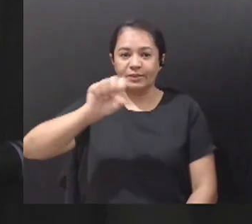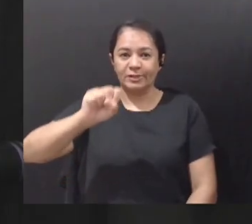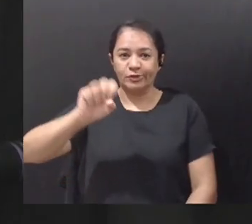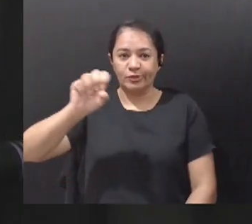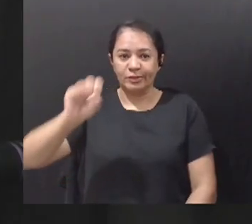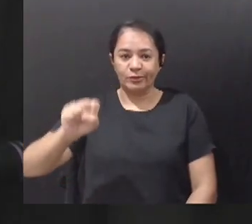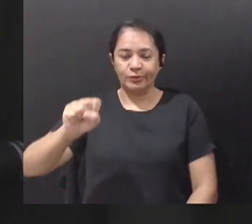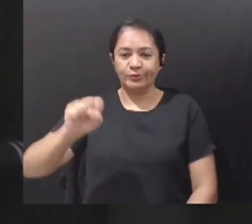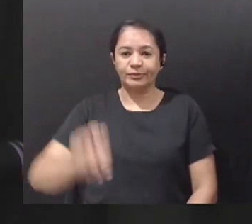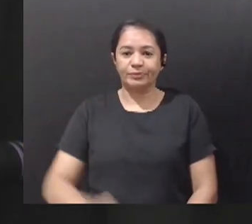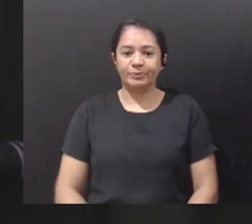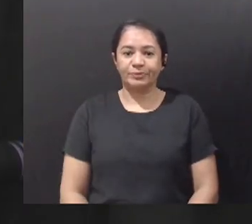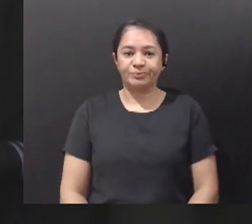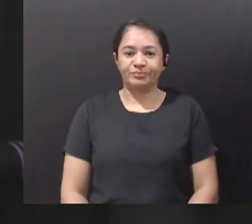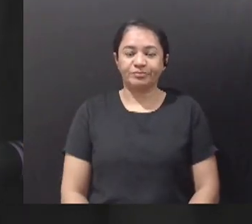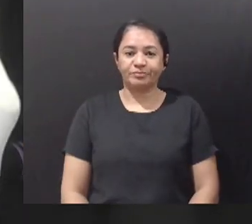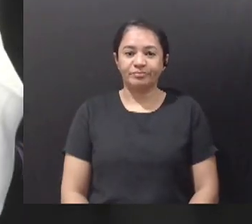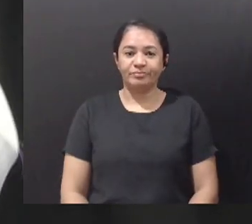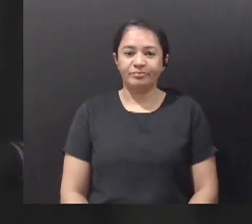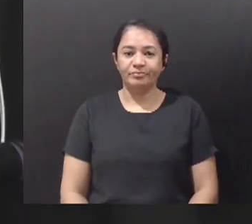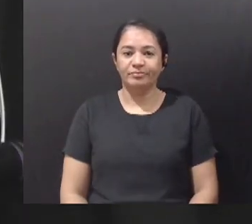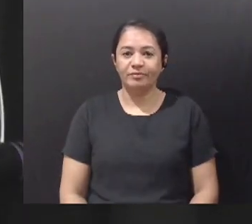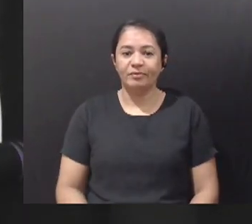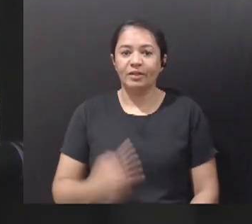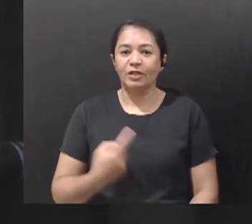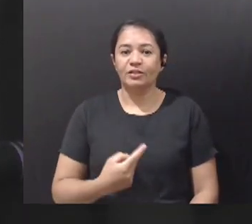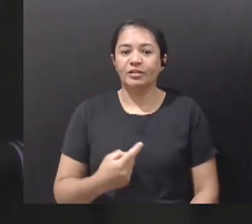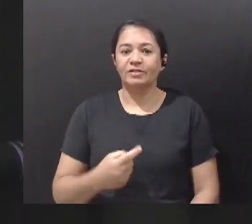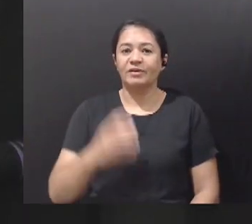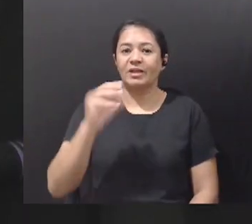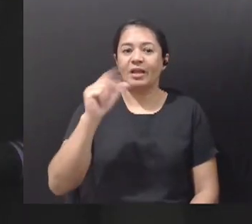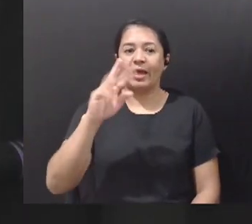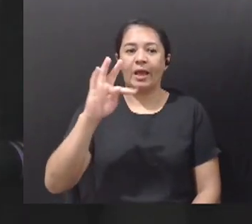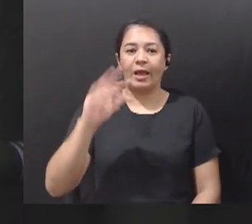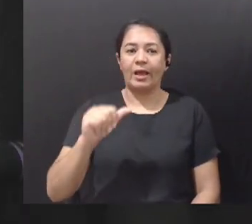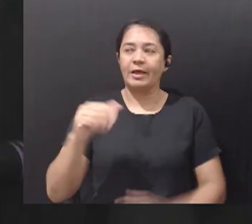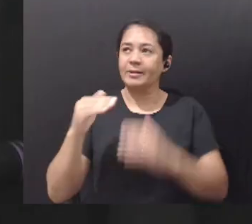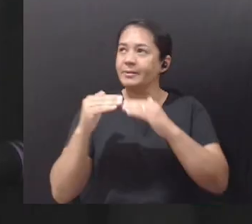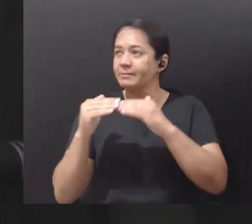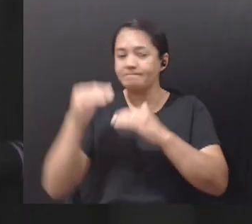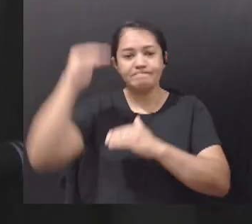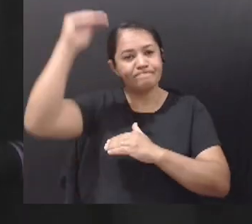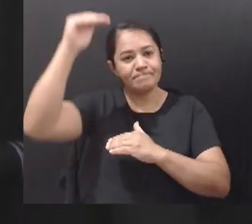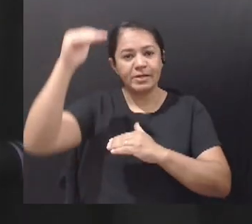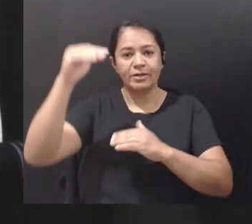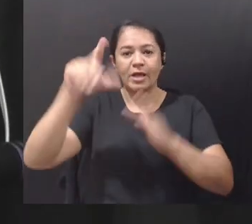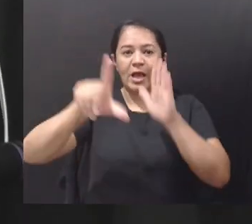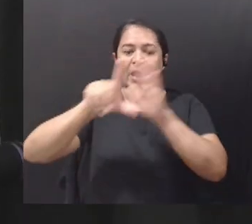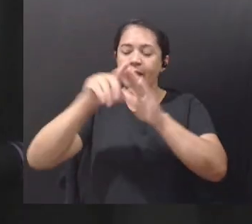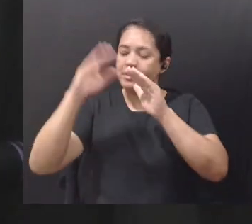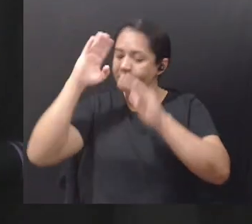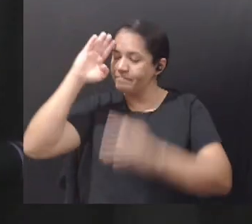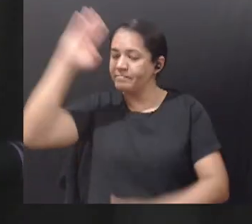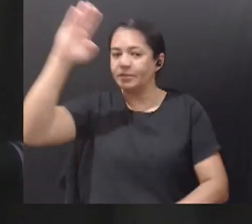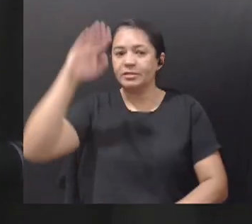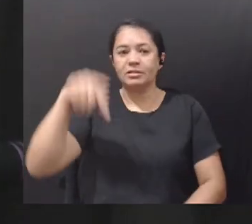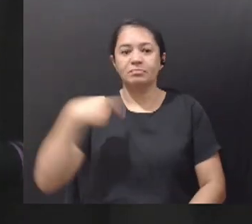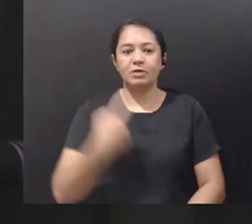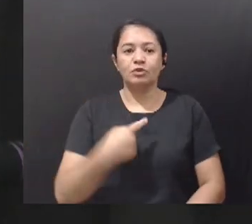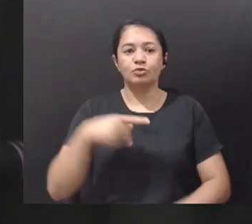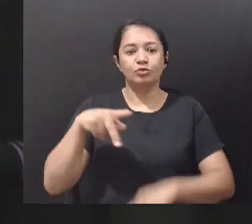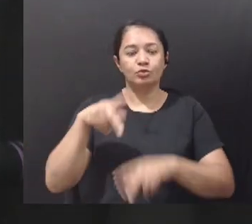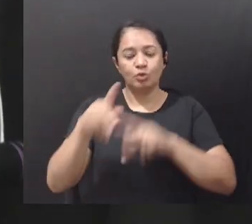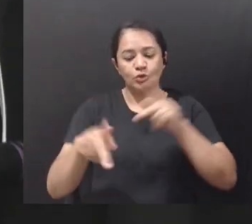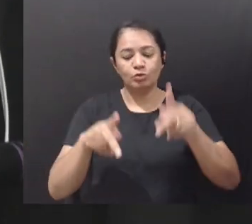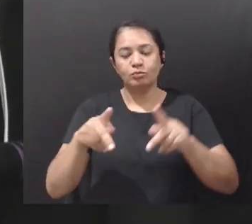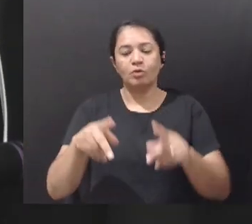88, a gente chama de Carta Magna, é a lei maior que rege o país, que rege a nossa nação, o nosso povo. E essa Constituinte